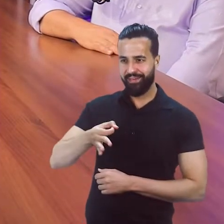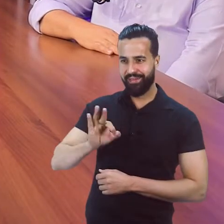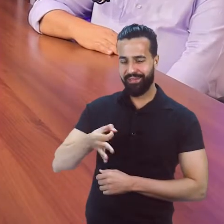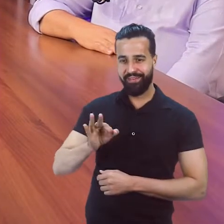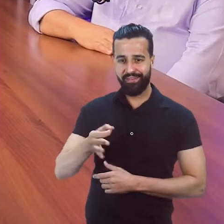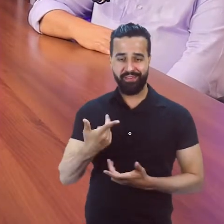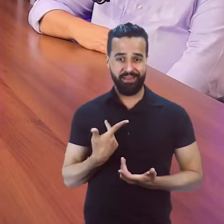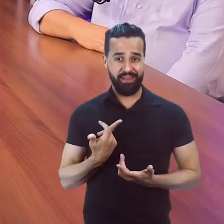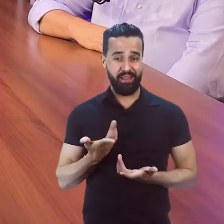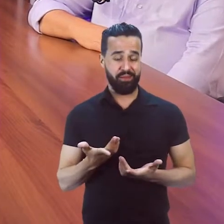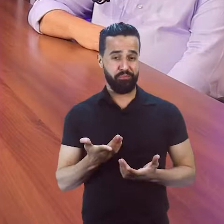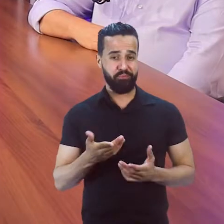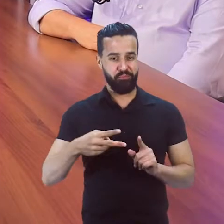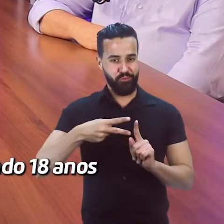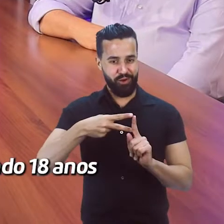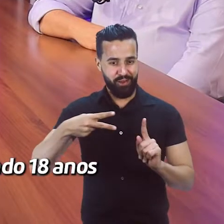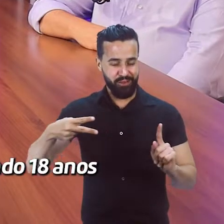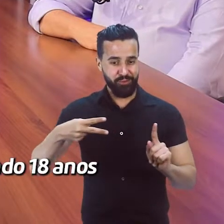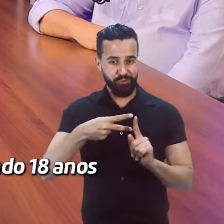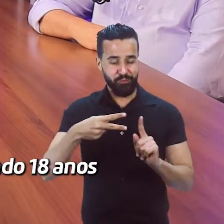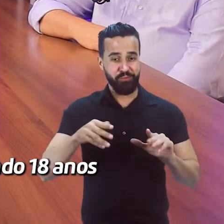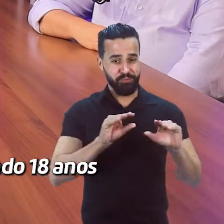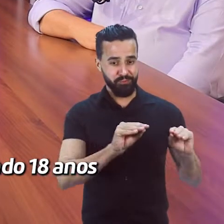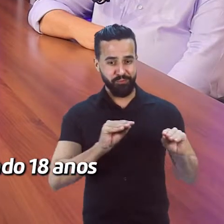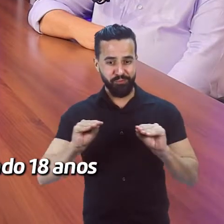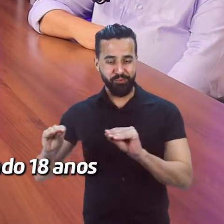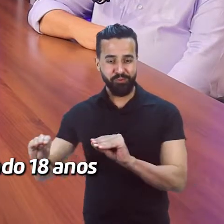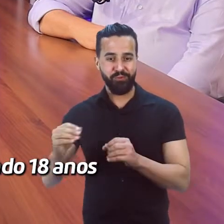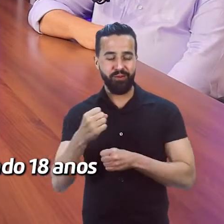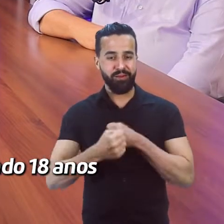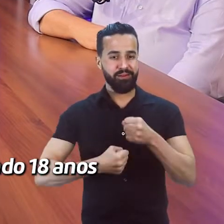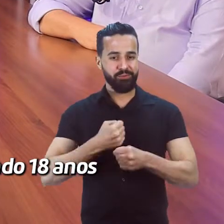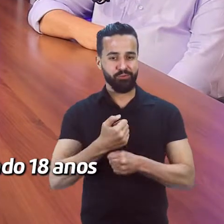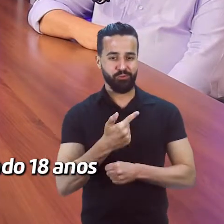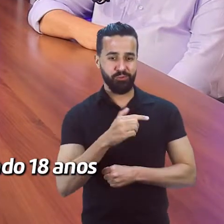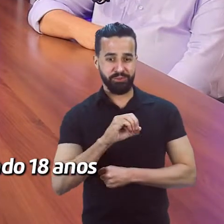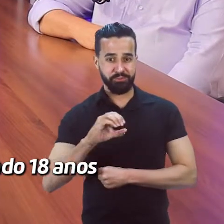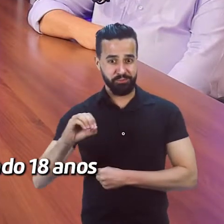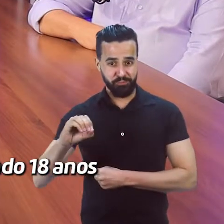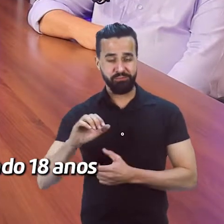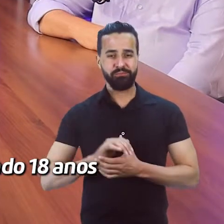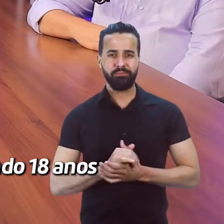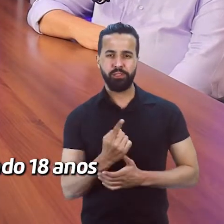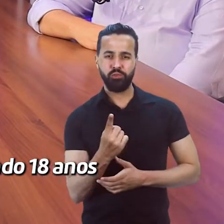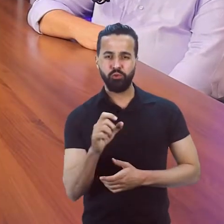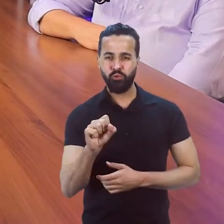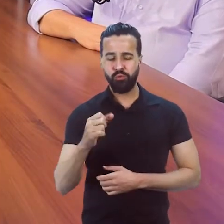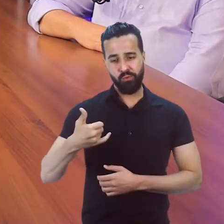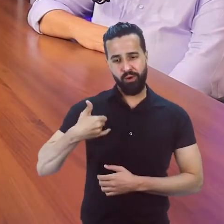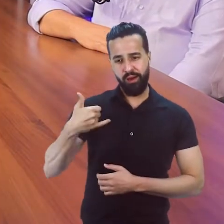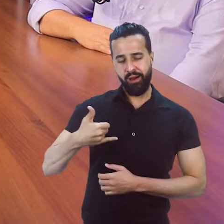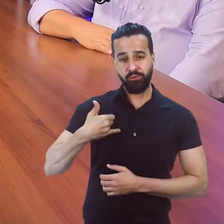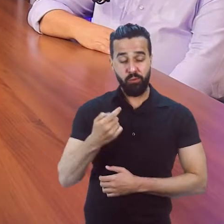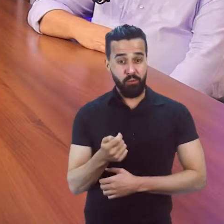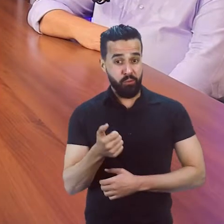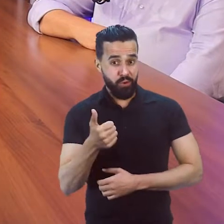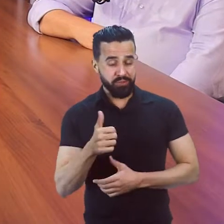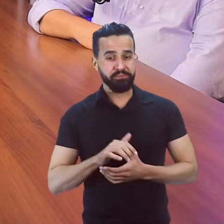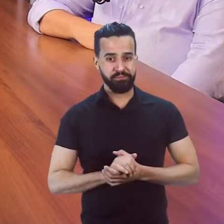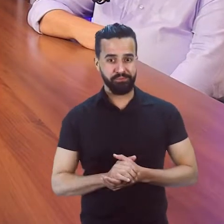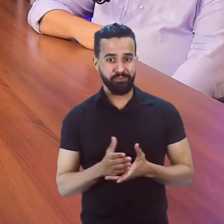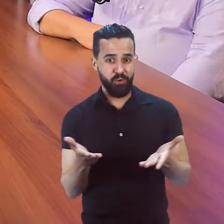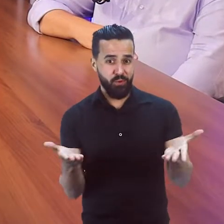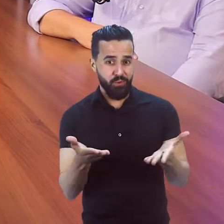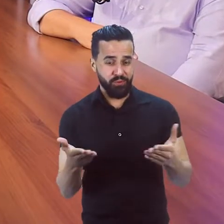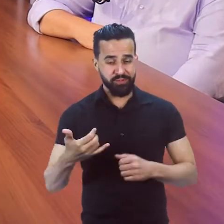em 2000, né? Saí de Porangatu, não tinha completado 18 anos ainda. Então, vivi lá. Hoje eu estou com 39, né?